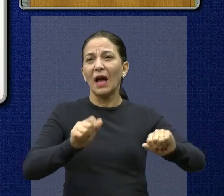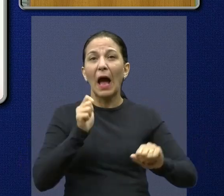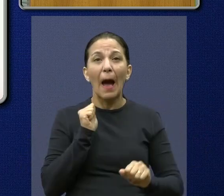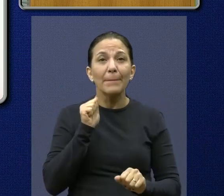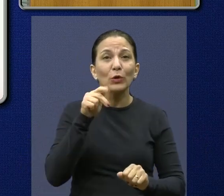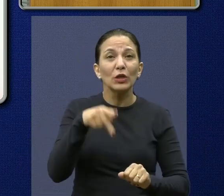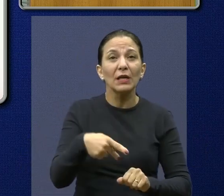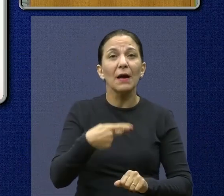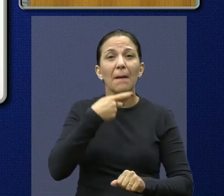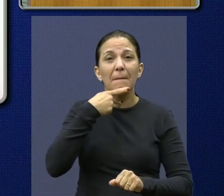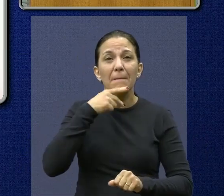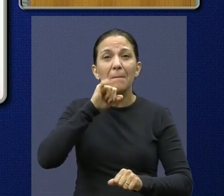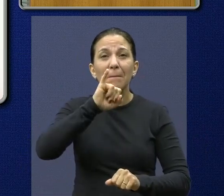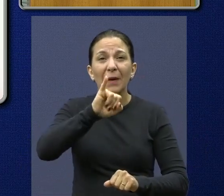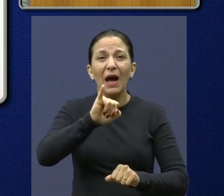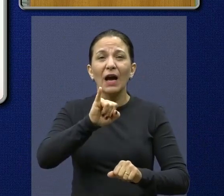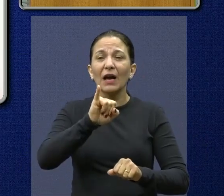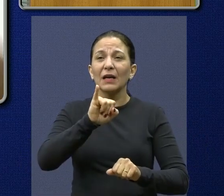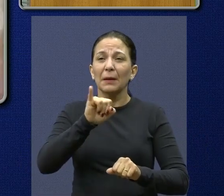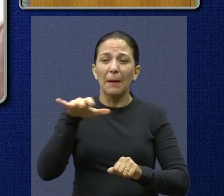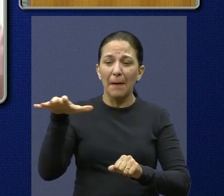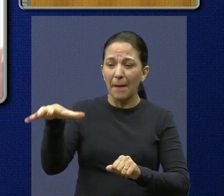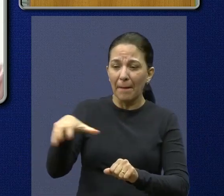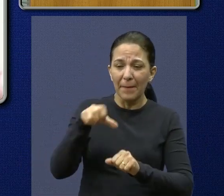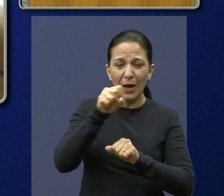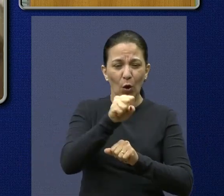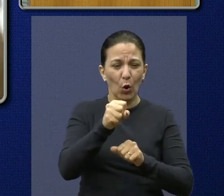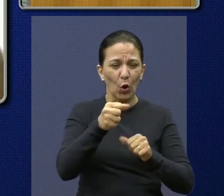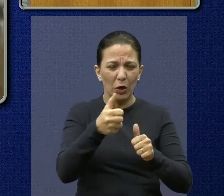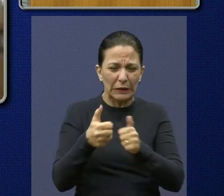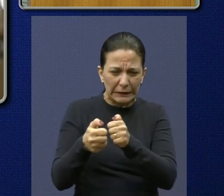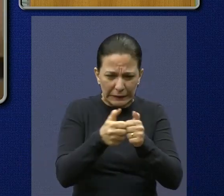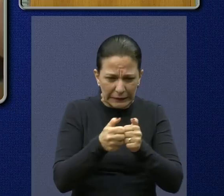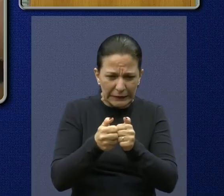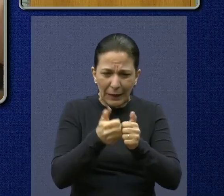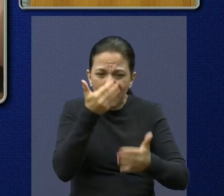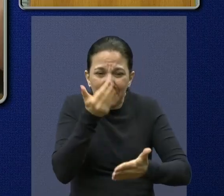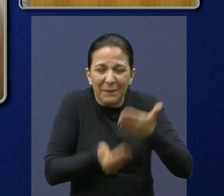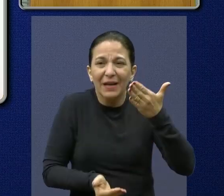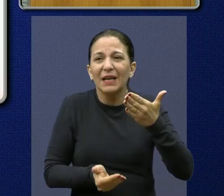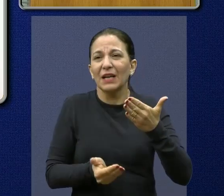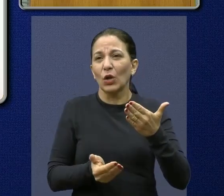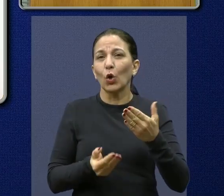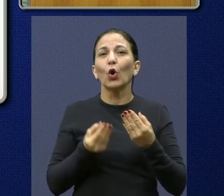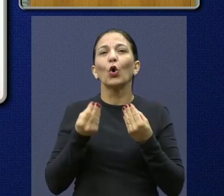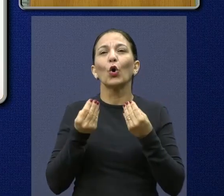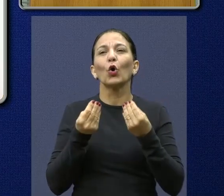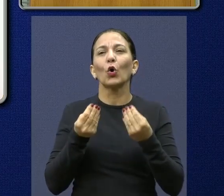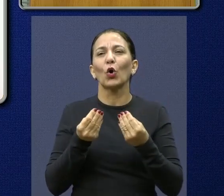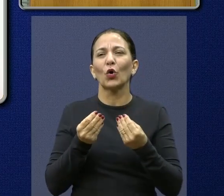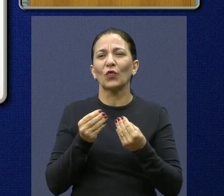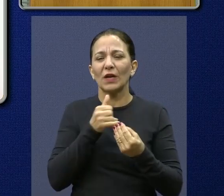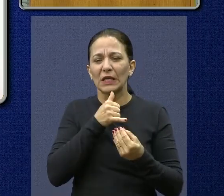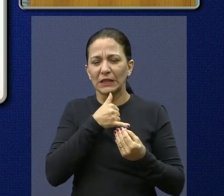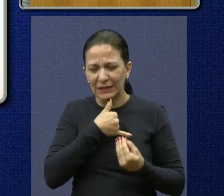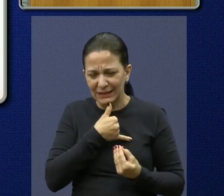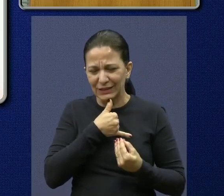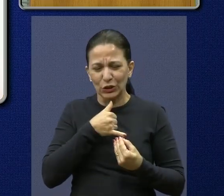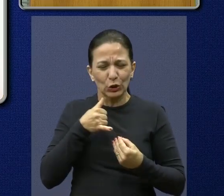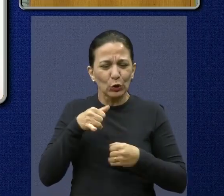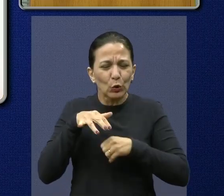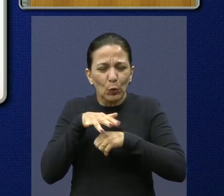aposentadoria do seu pai, que ele guardou a vida inteira, você foi lá e pegou aquele dinheiro para jogar. Como é que essa pessoa fica? Ela fica arrasada, ela está